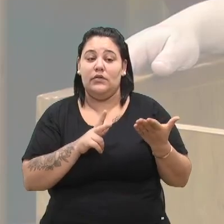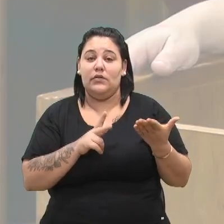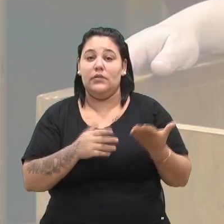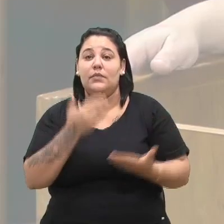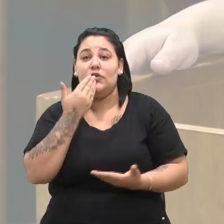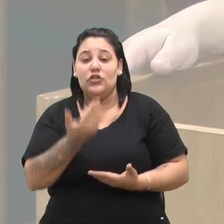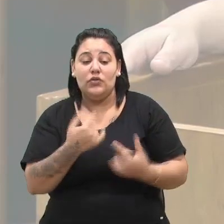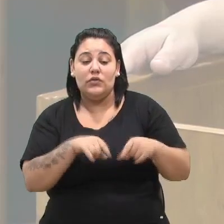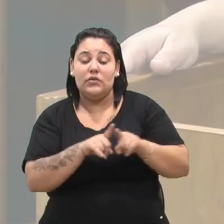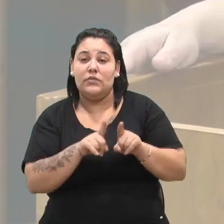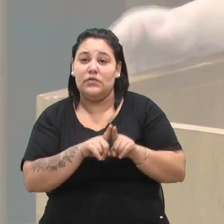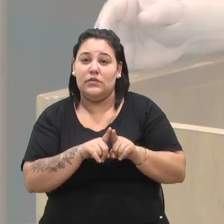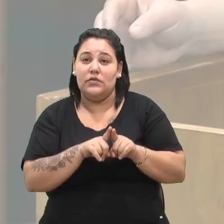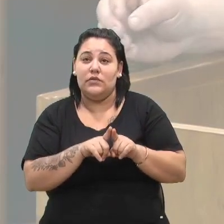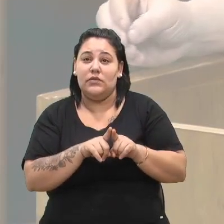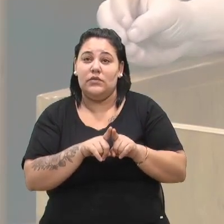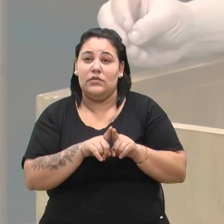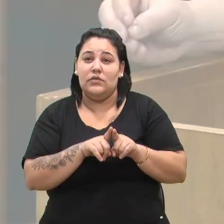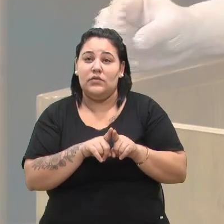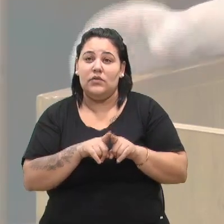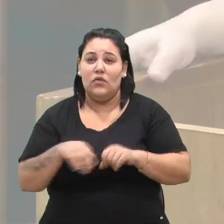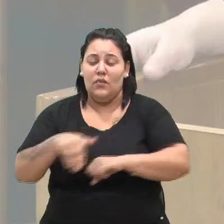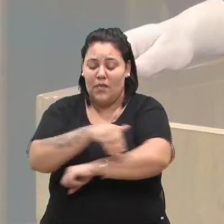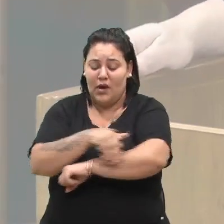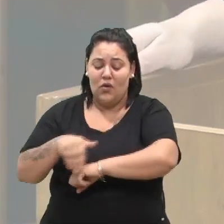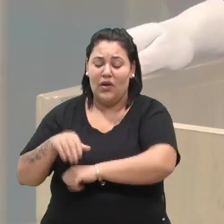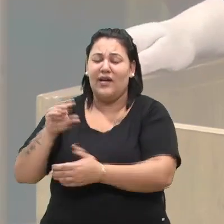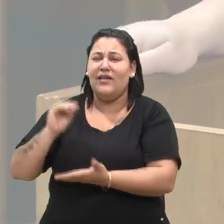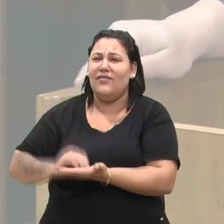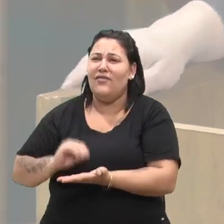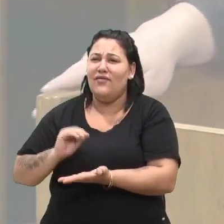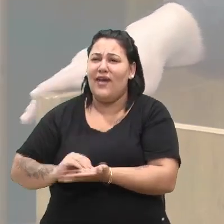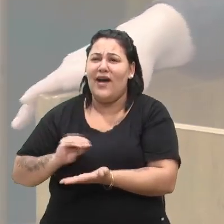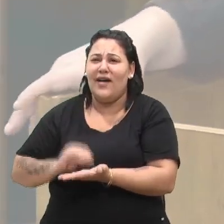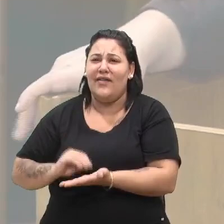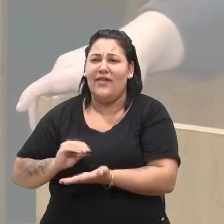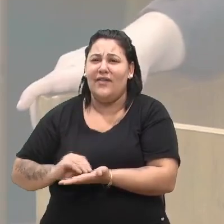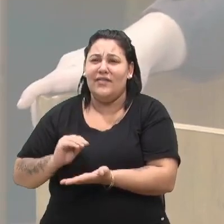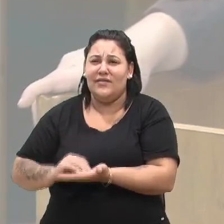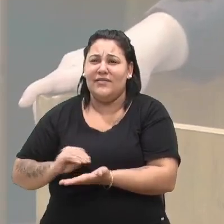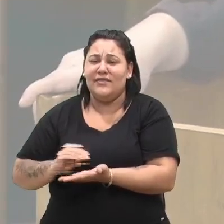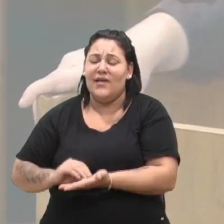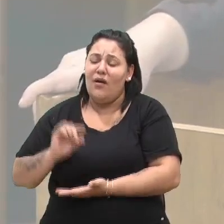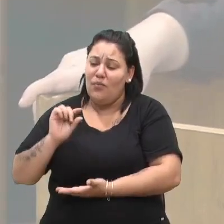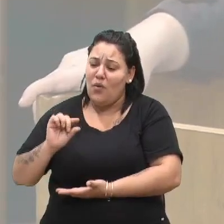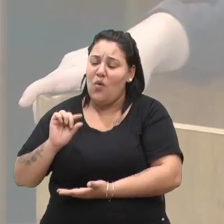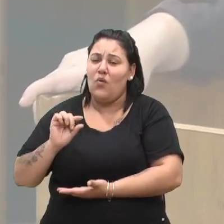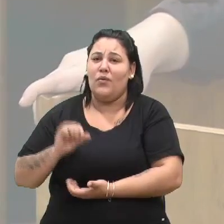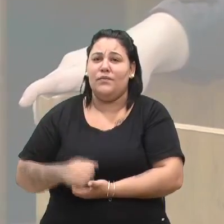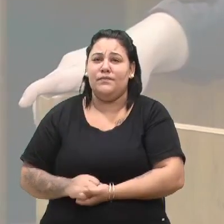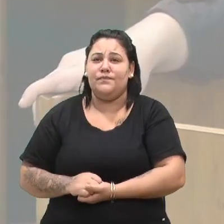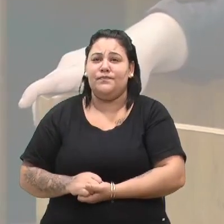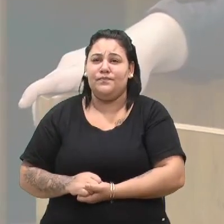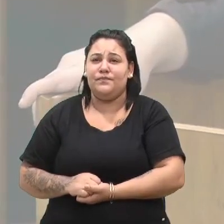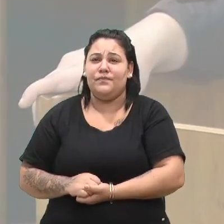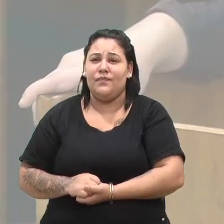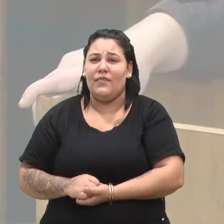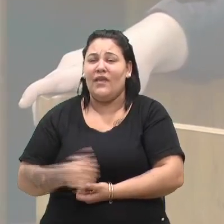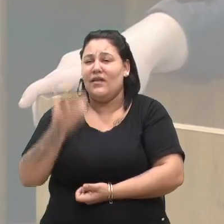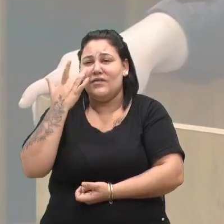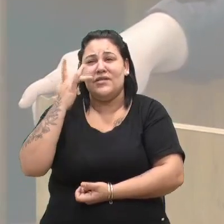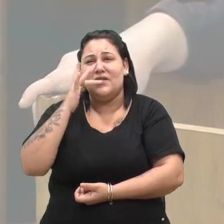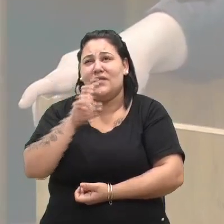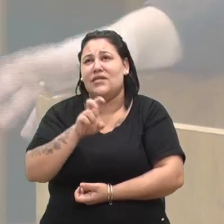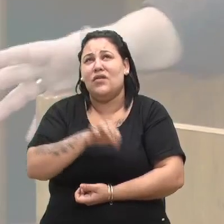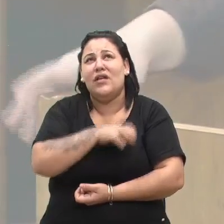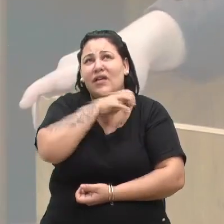pedidos sobre uma rua que falta pouco, vereador D'Ambrosio, mas falta assim, ó, eu não sei se dá 5 terrenos, então vamos